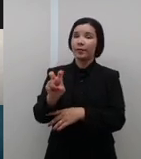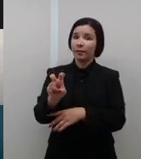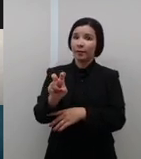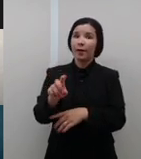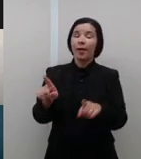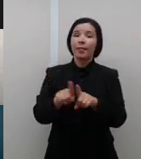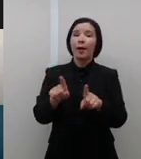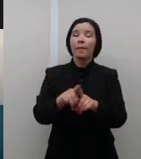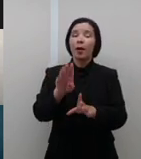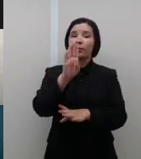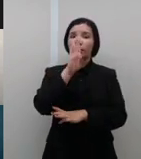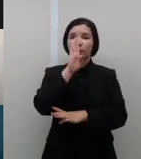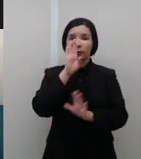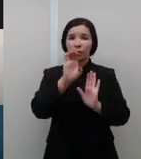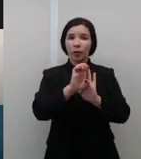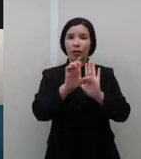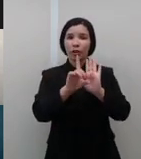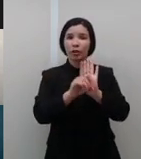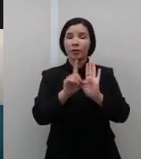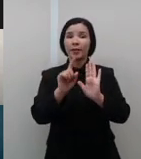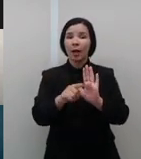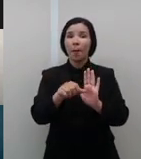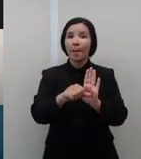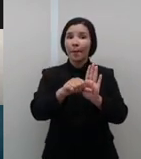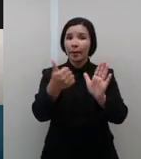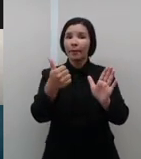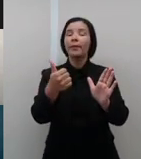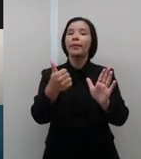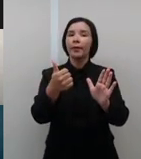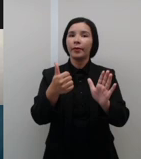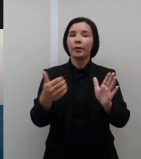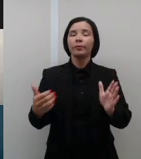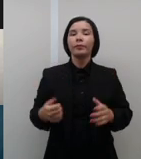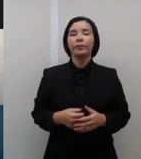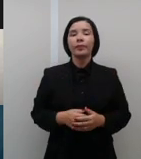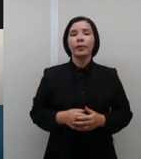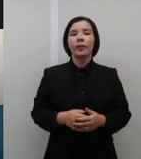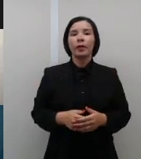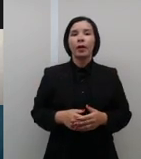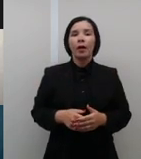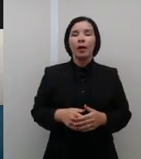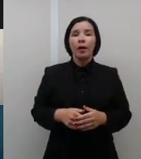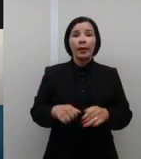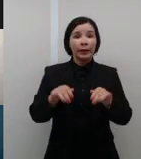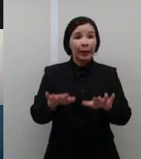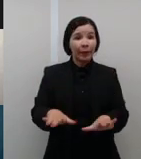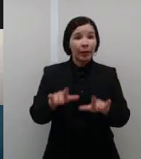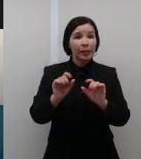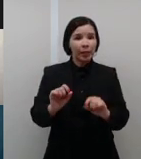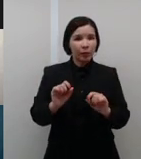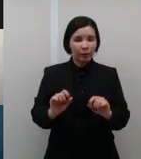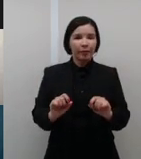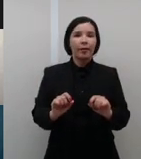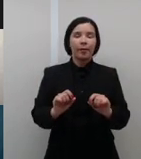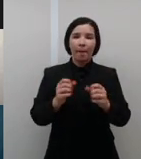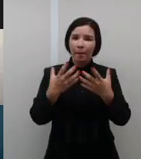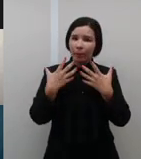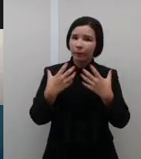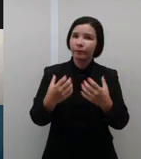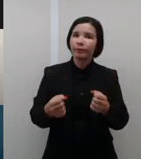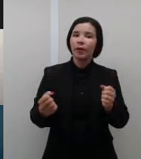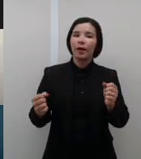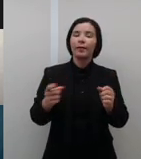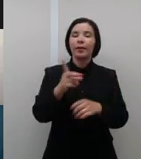já havia feito a delimitação acerca desse marco, estabelecendo, repita-se, que poderiam ser adquiridos até a data da entrega